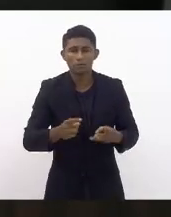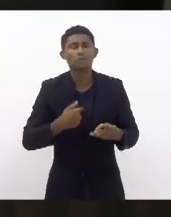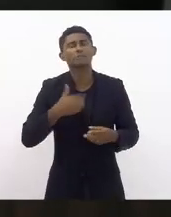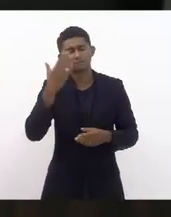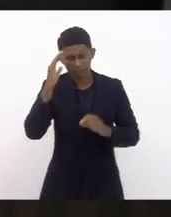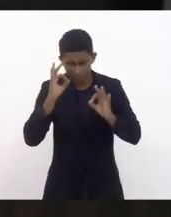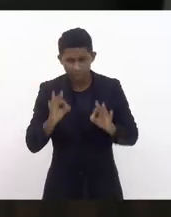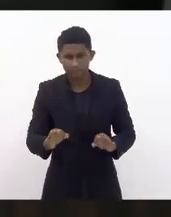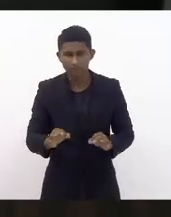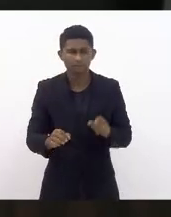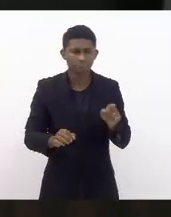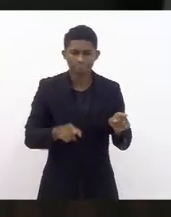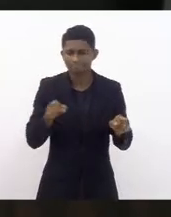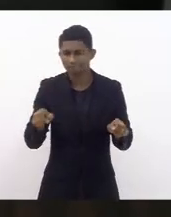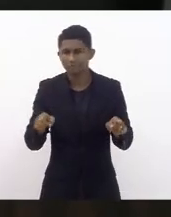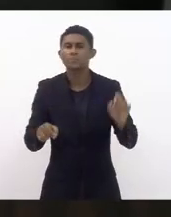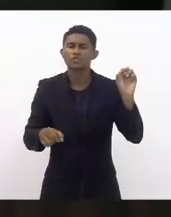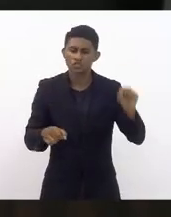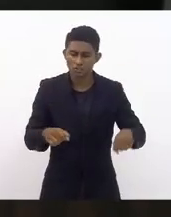certos.